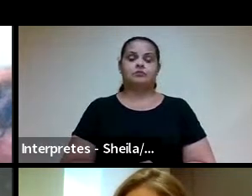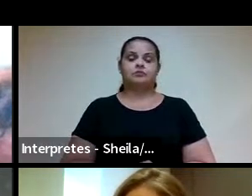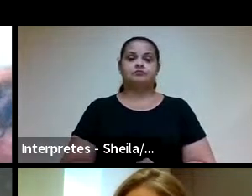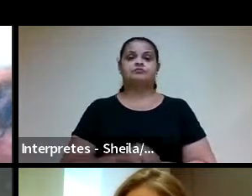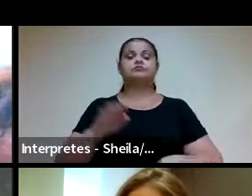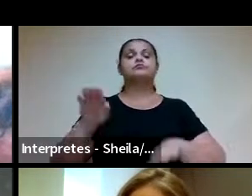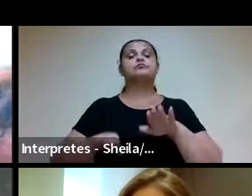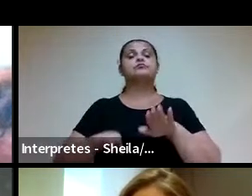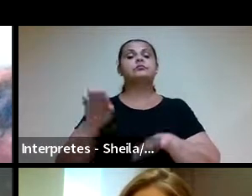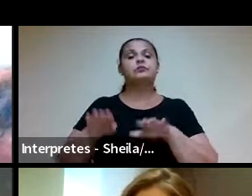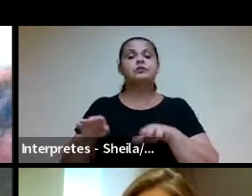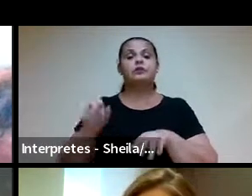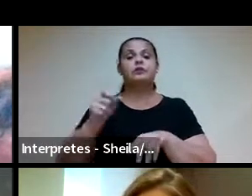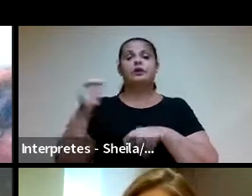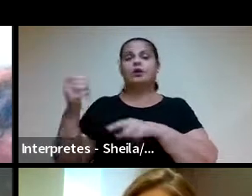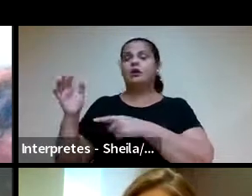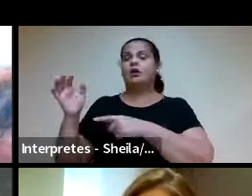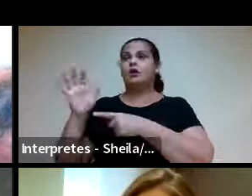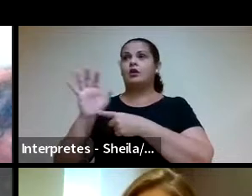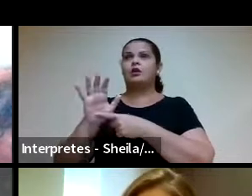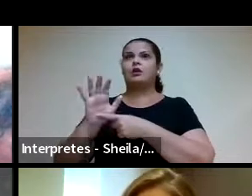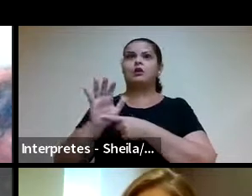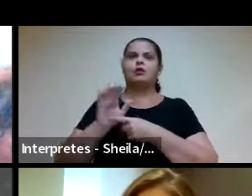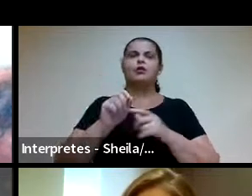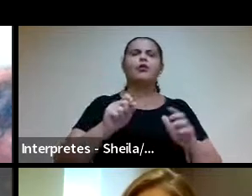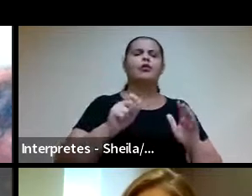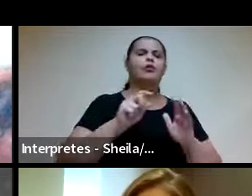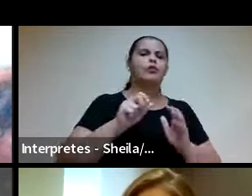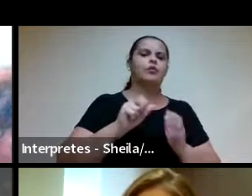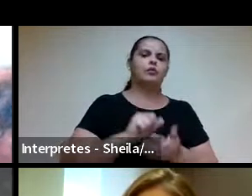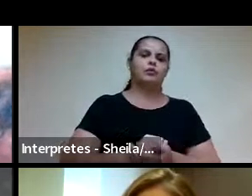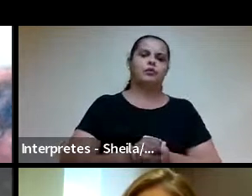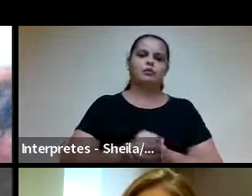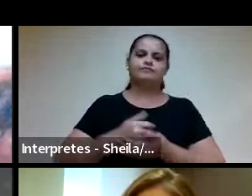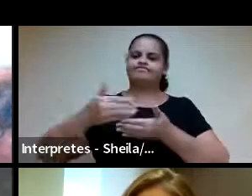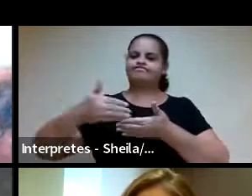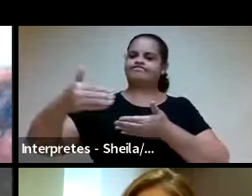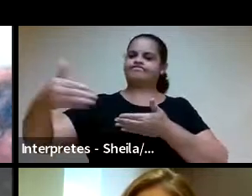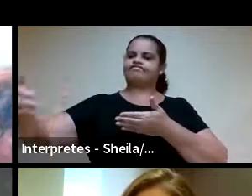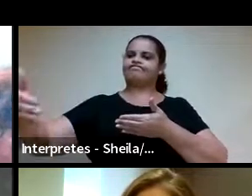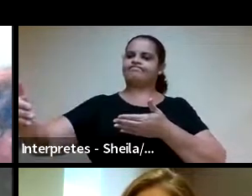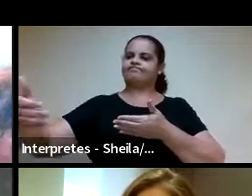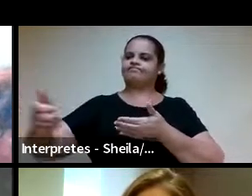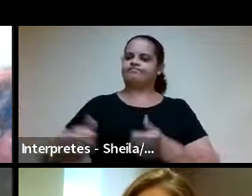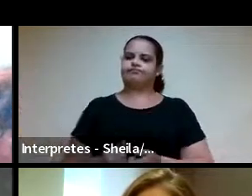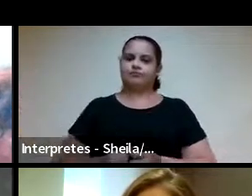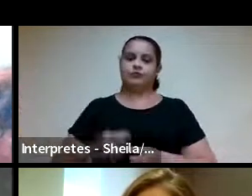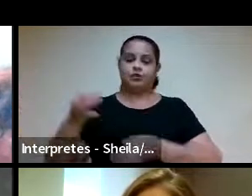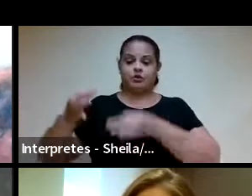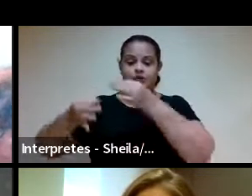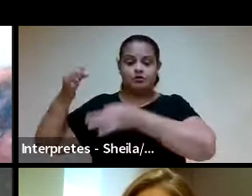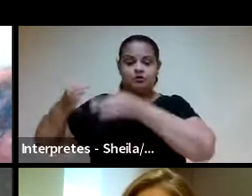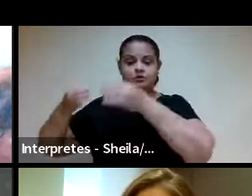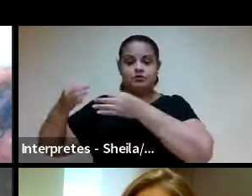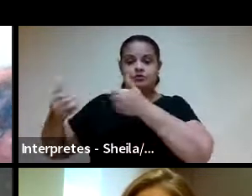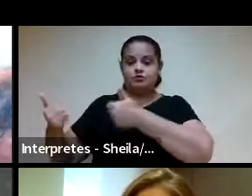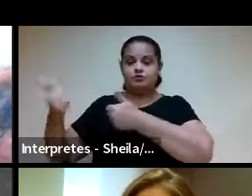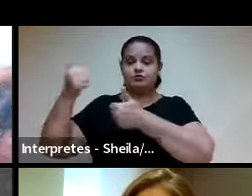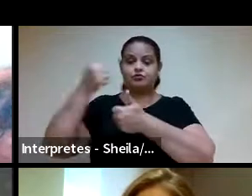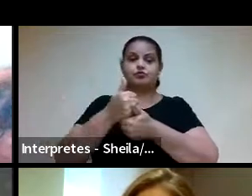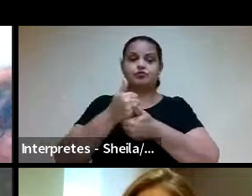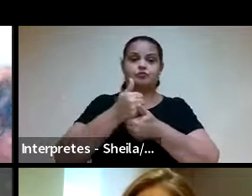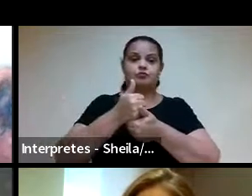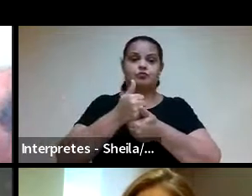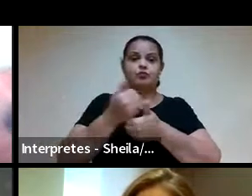de se fazer uma interpretação extensiva para tentar suprir essa discussão, né, apoiar